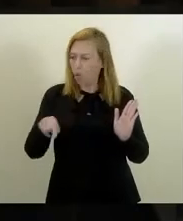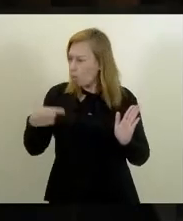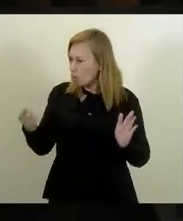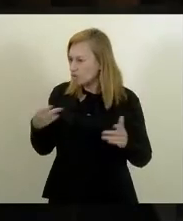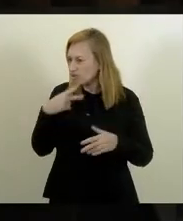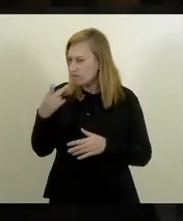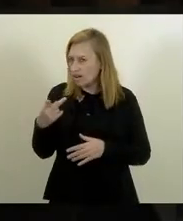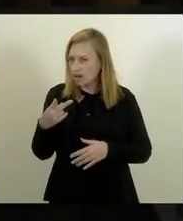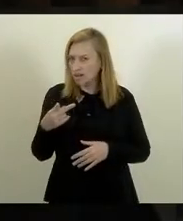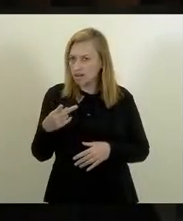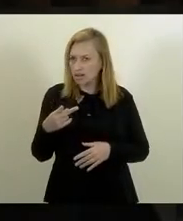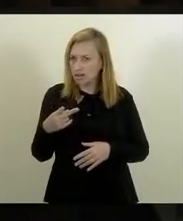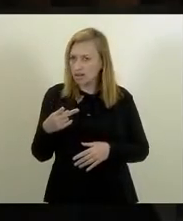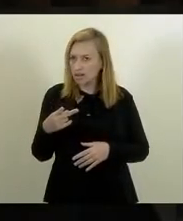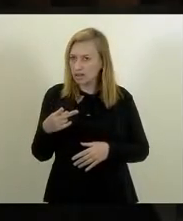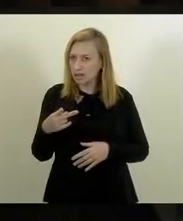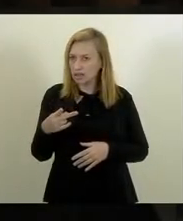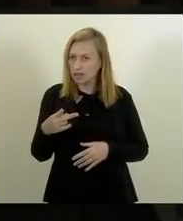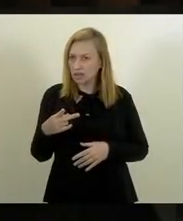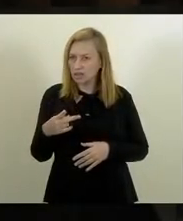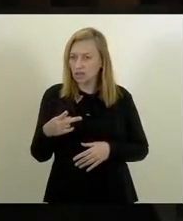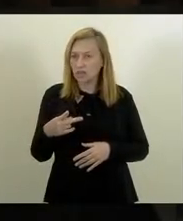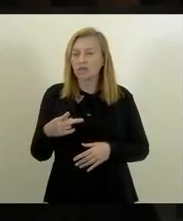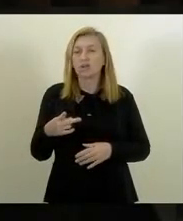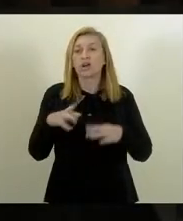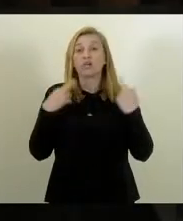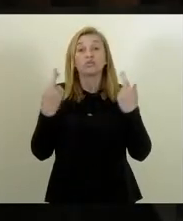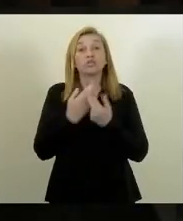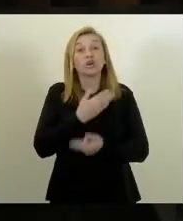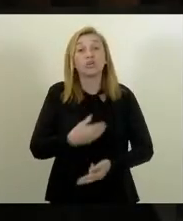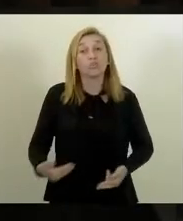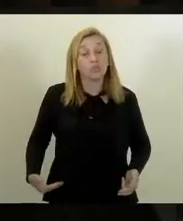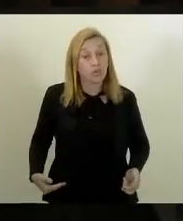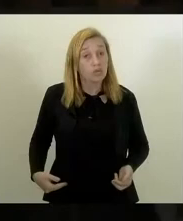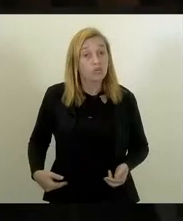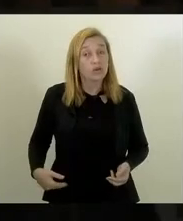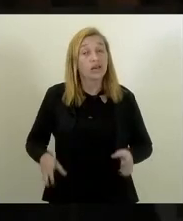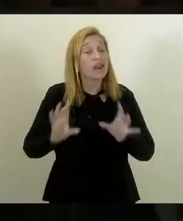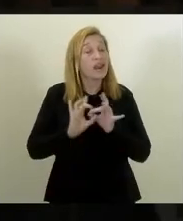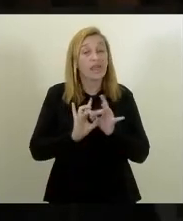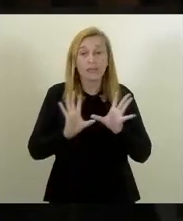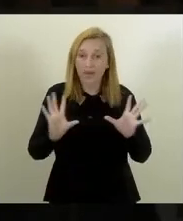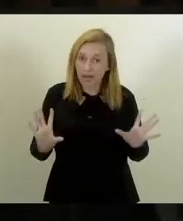palavras, que o que a audiência pública